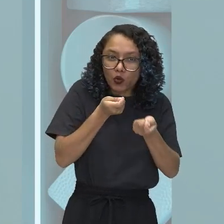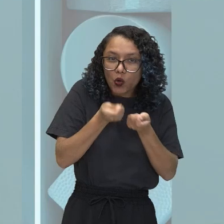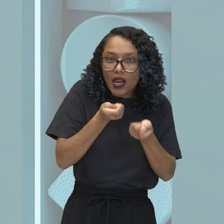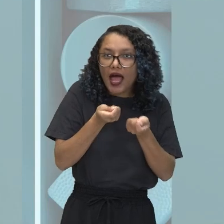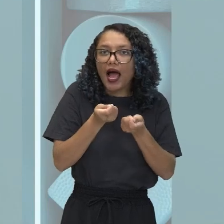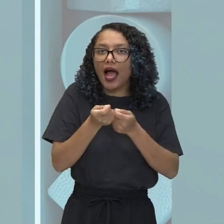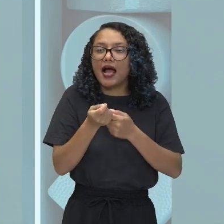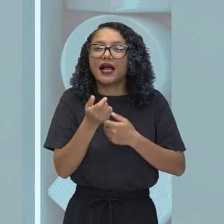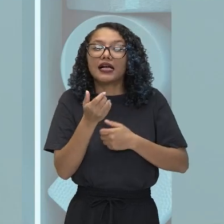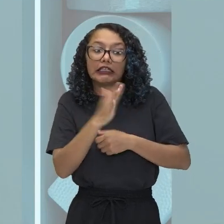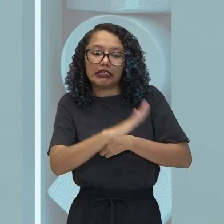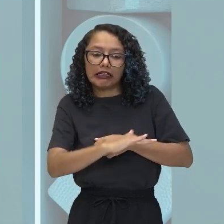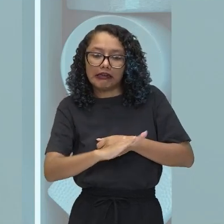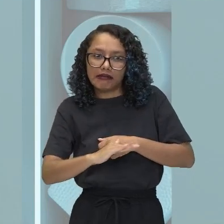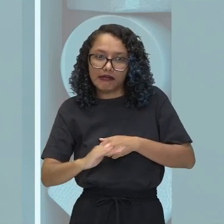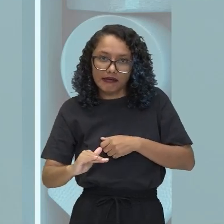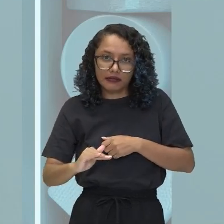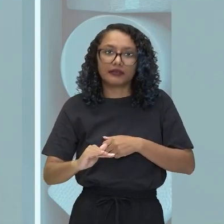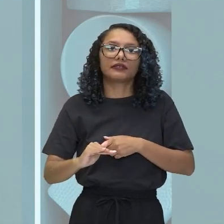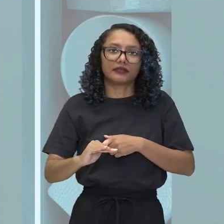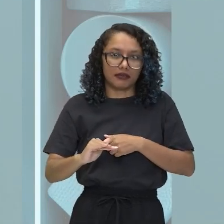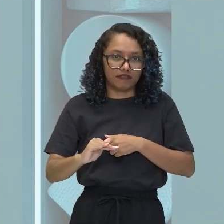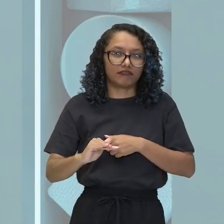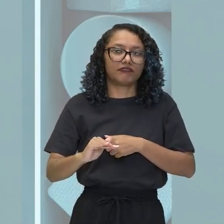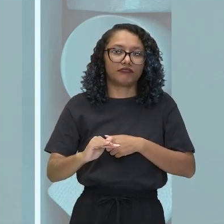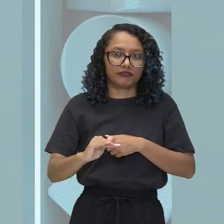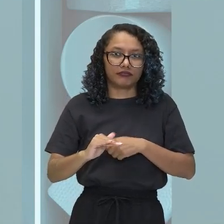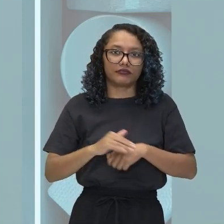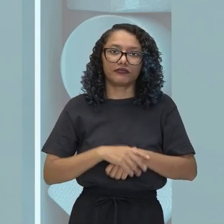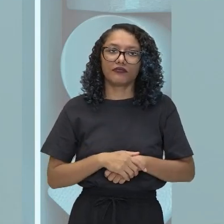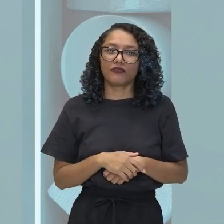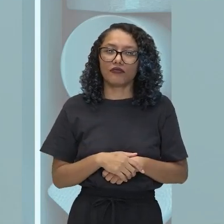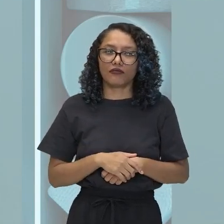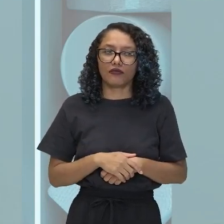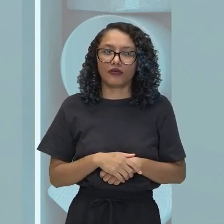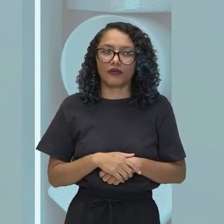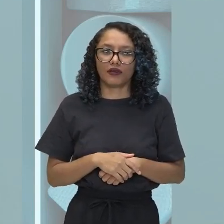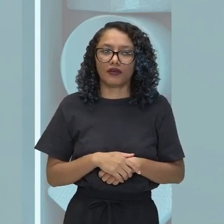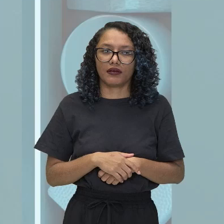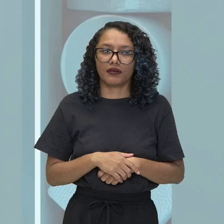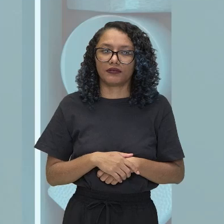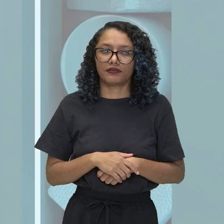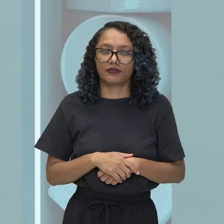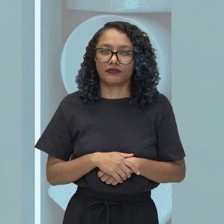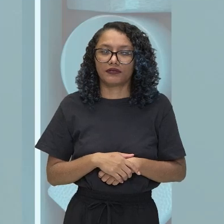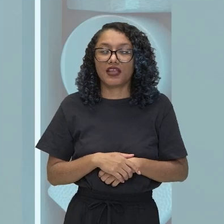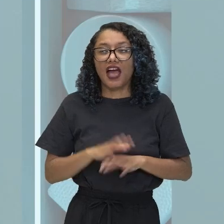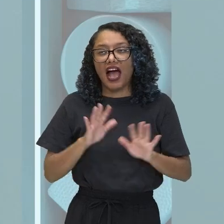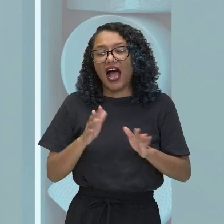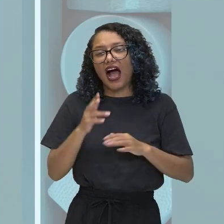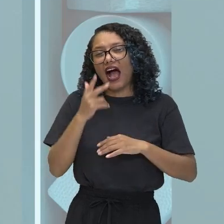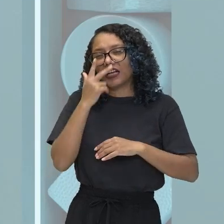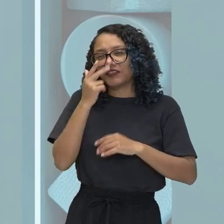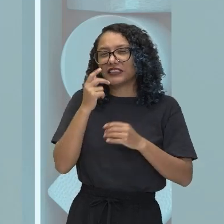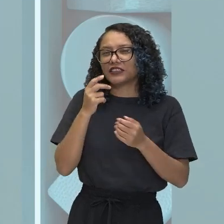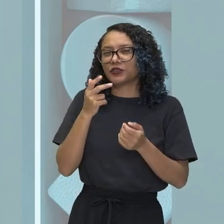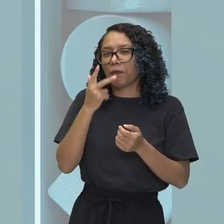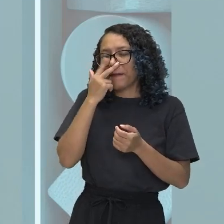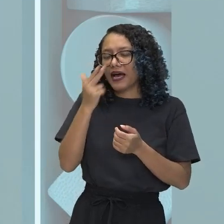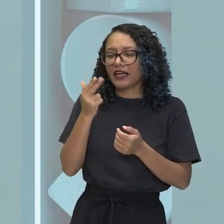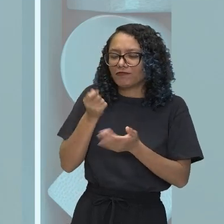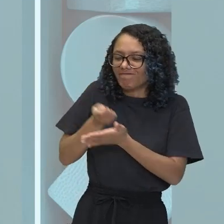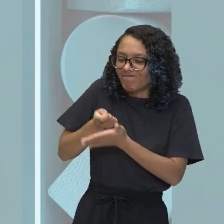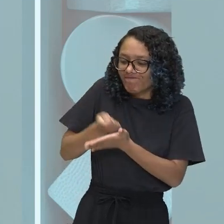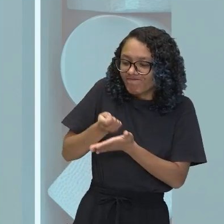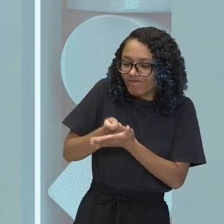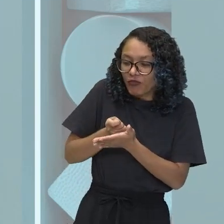crianças. Quantas vezes a questão de ser reprimido na infância leva você